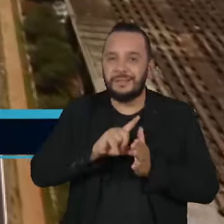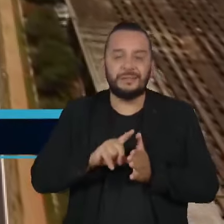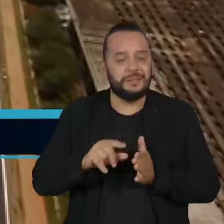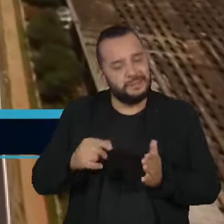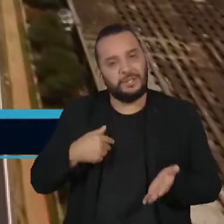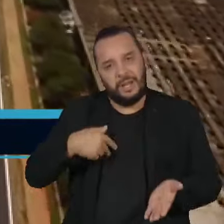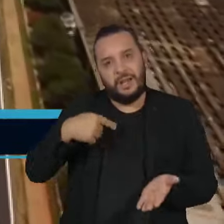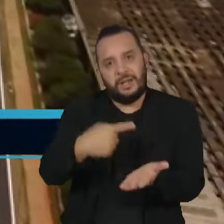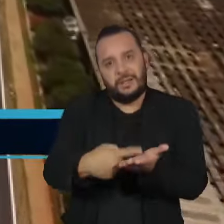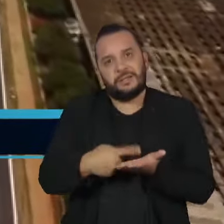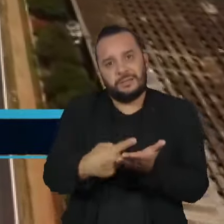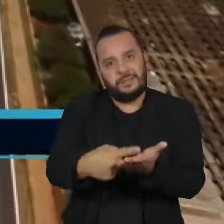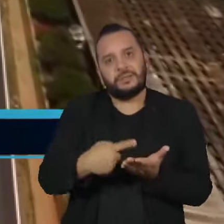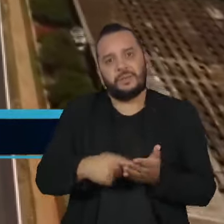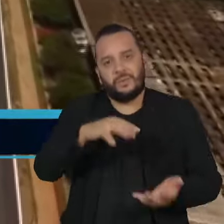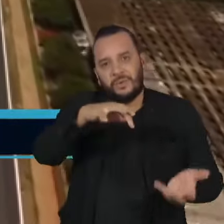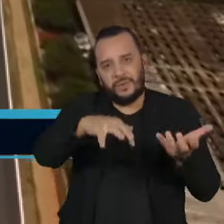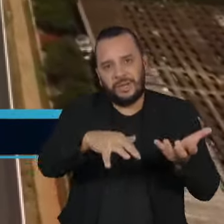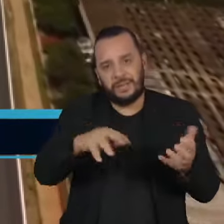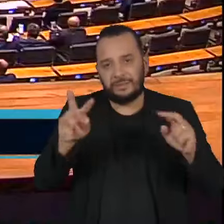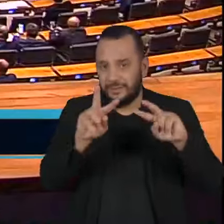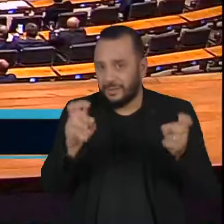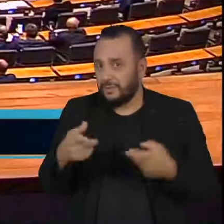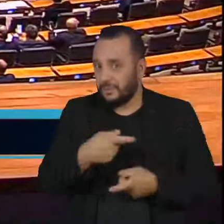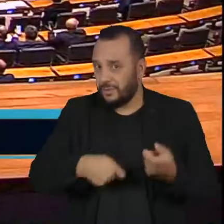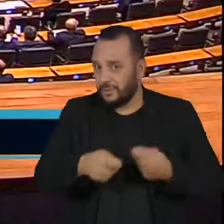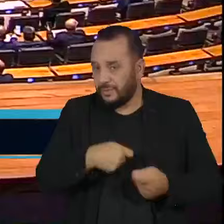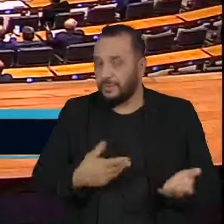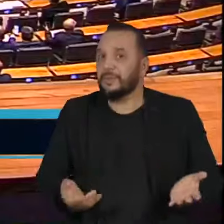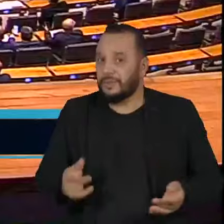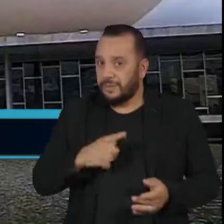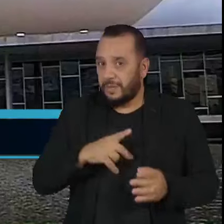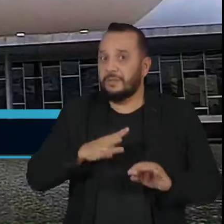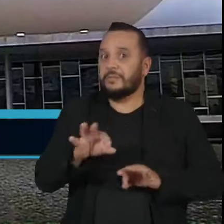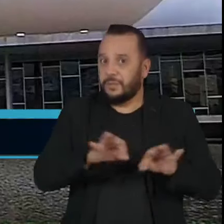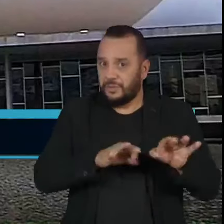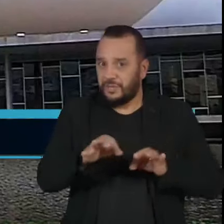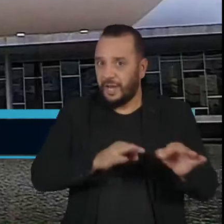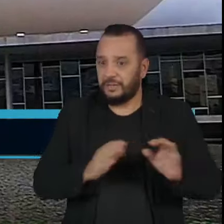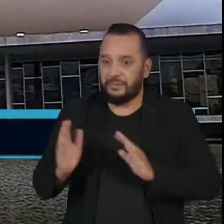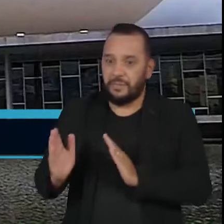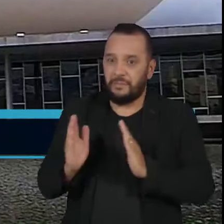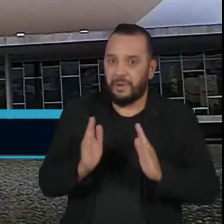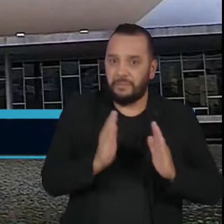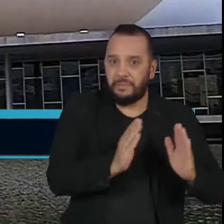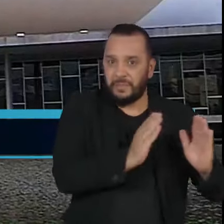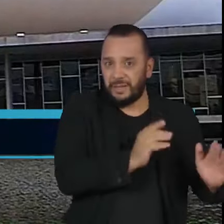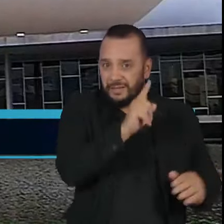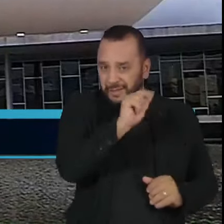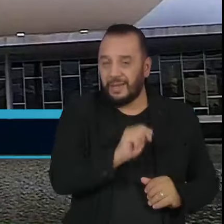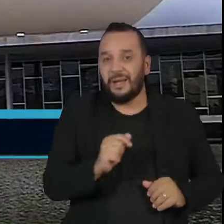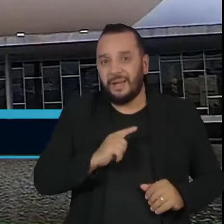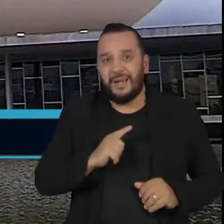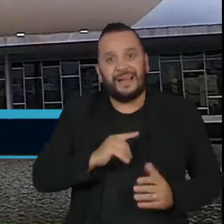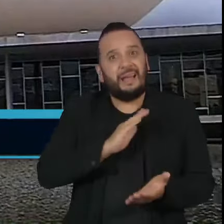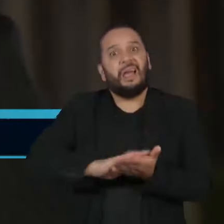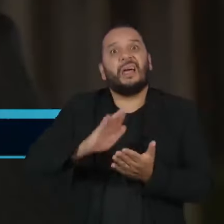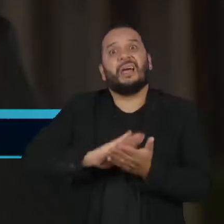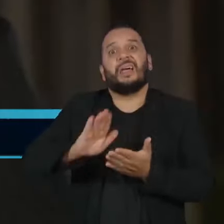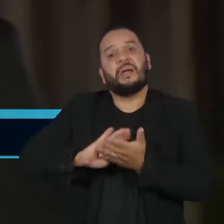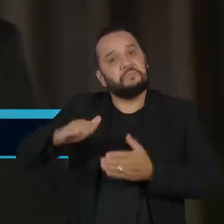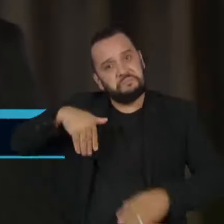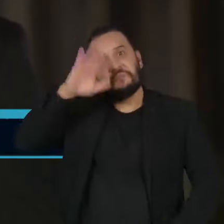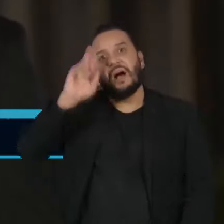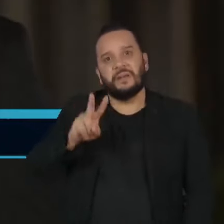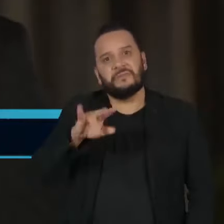por negociações com o Congresso, num momento delicado. Projetos em tramitação ameaçam piorar ainda mais as contas públicas.